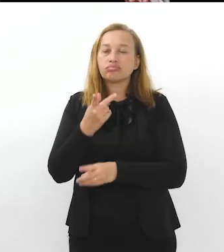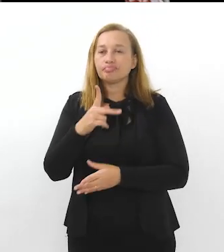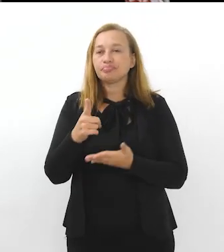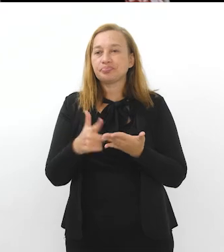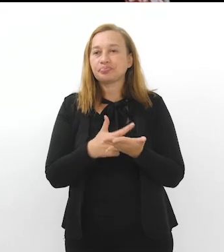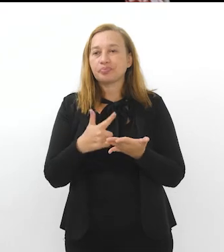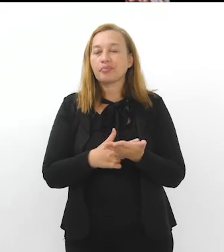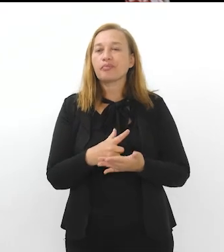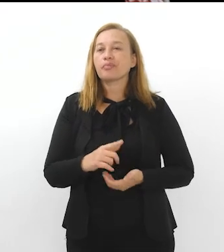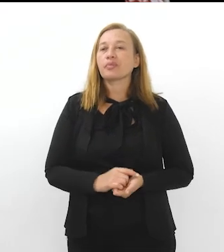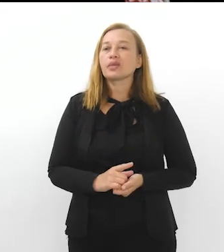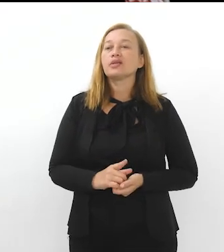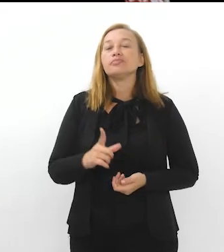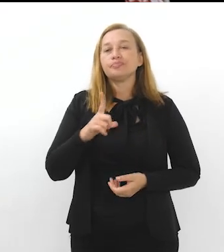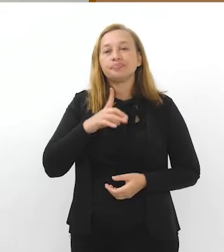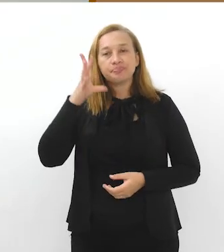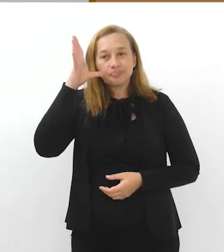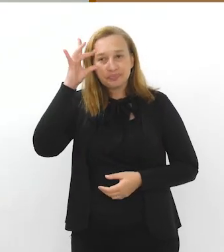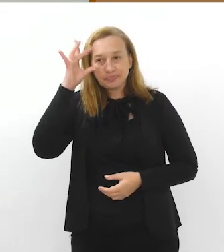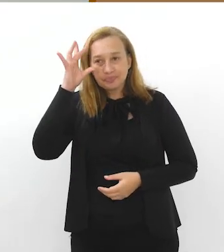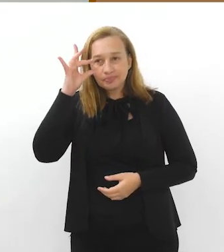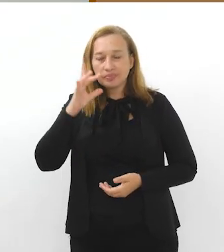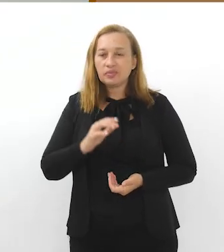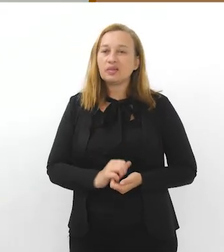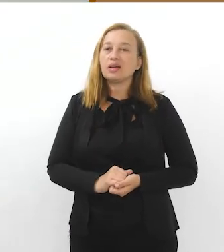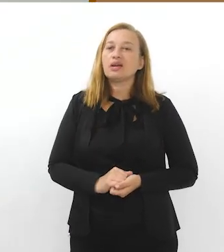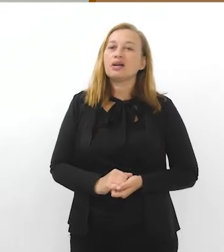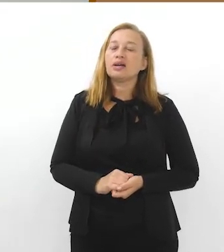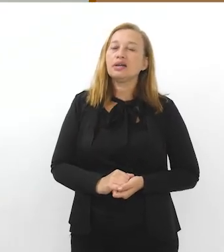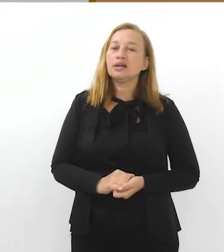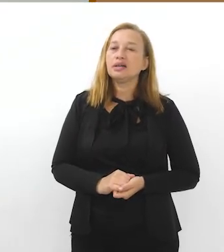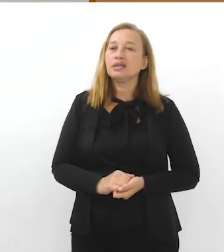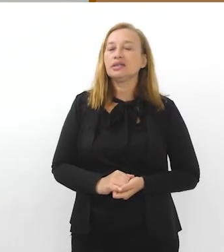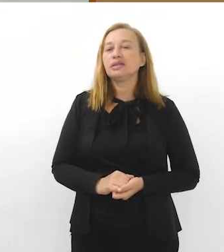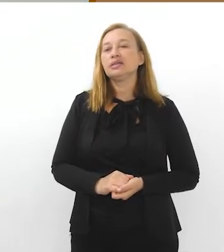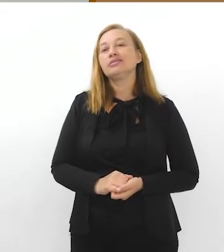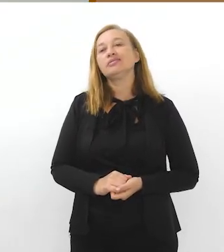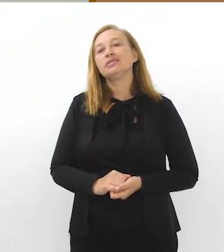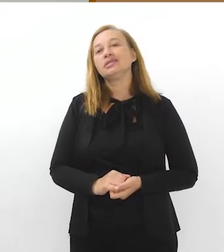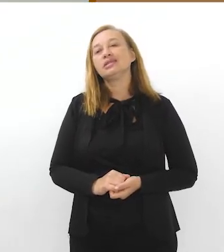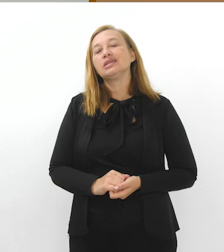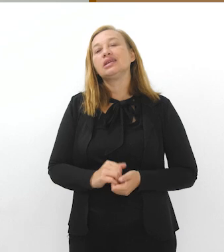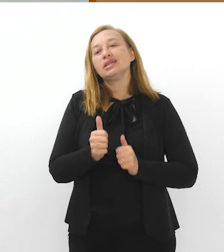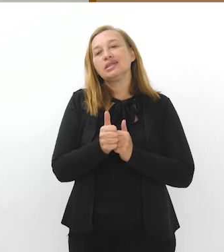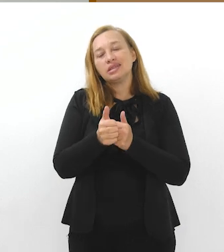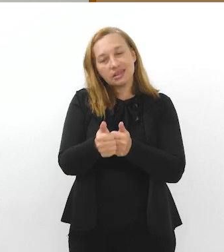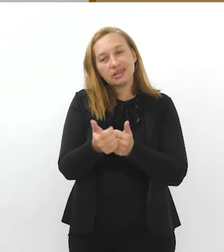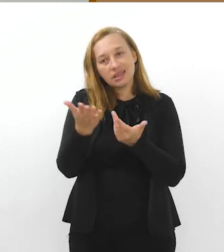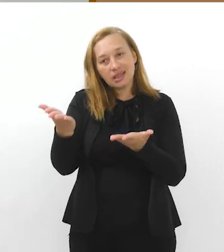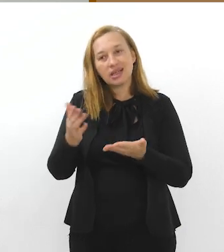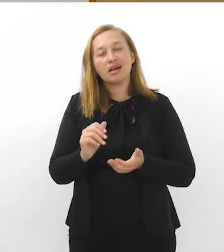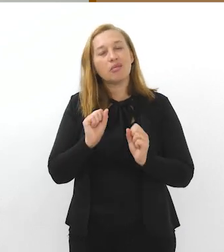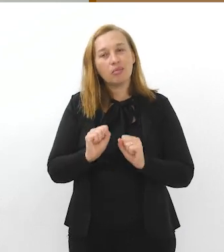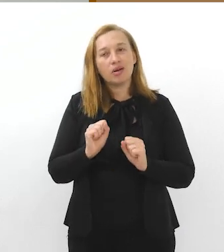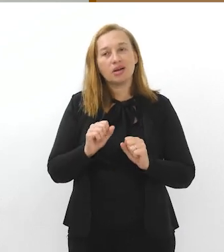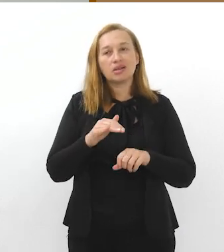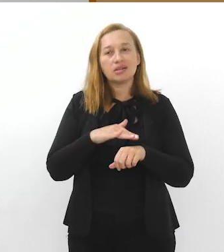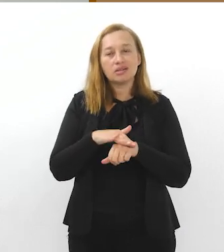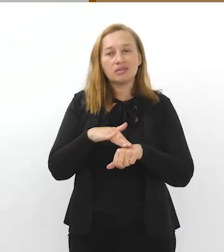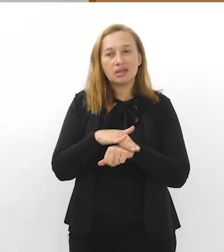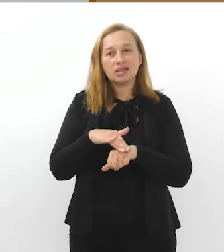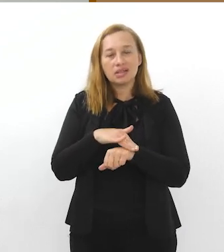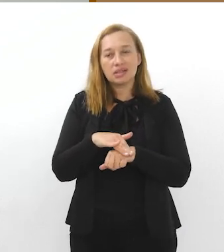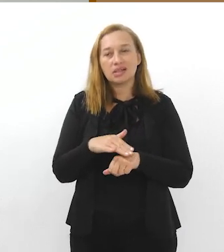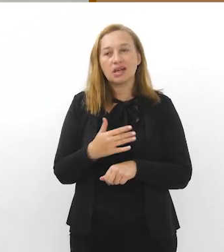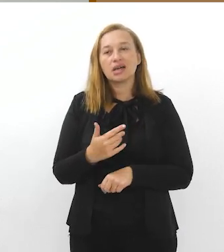seus livros? Através do meu Instagram, né? @GoreteChagas. E, se possível, sigam-me lá. E a